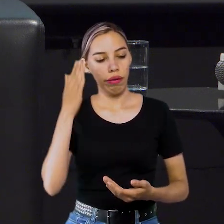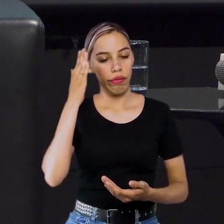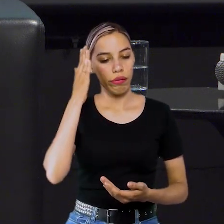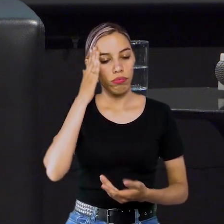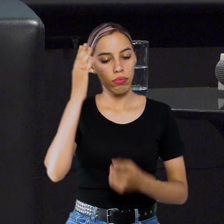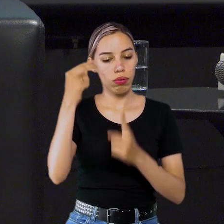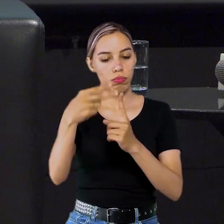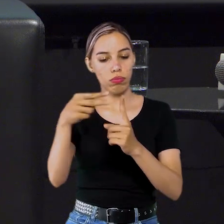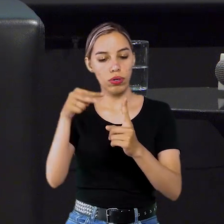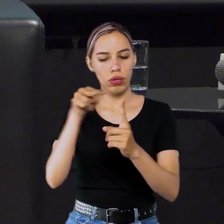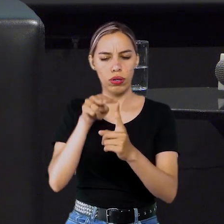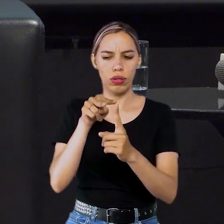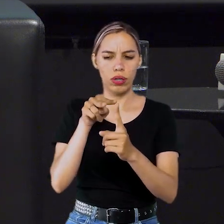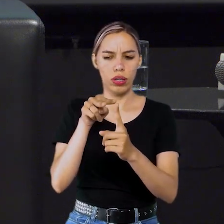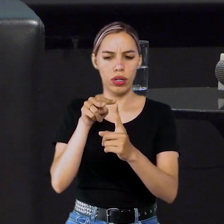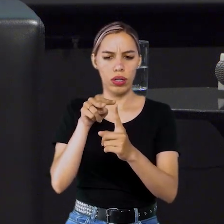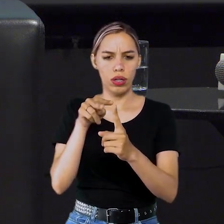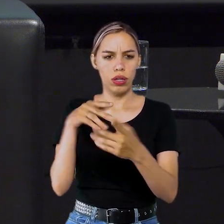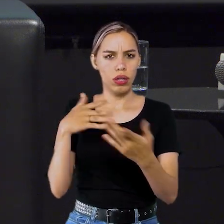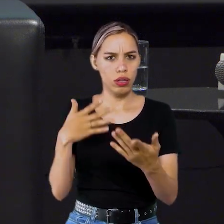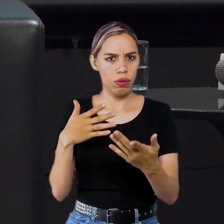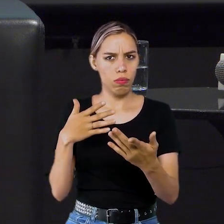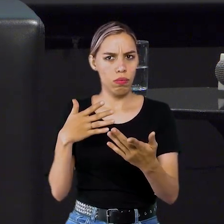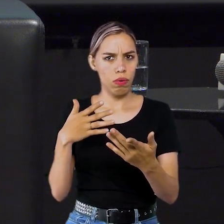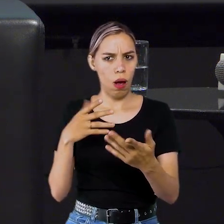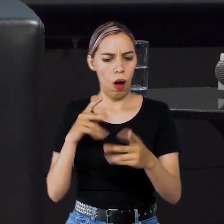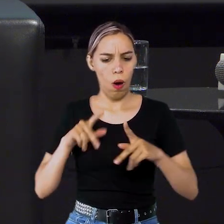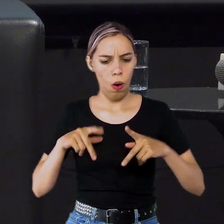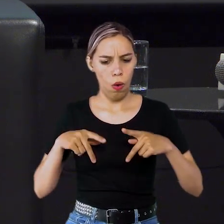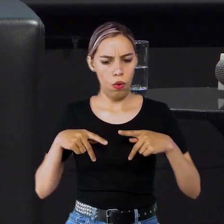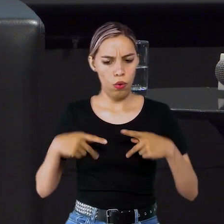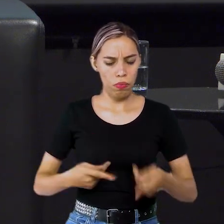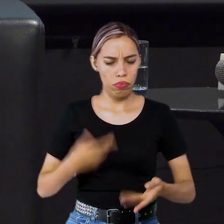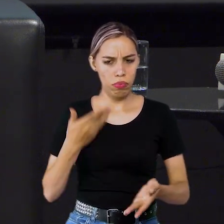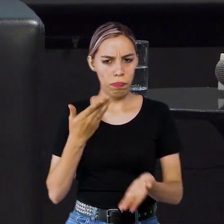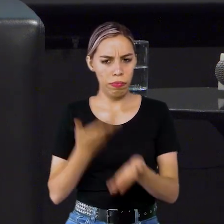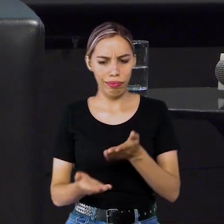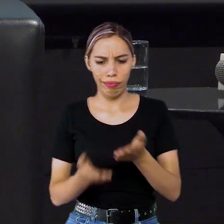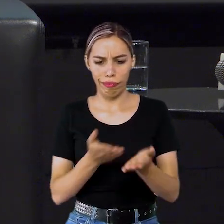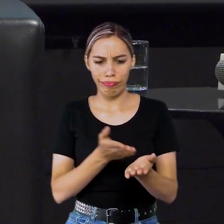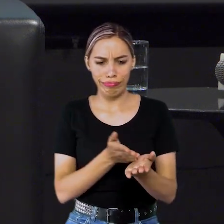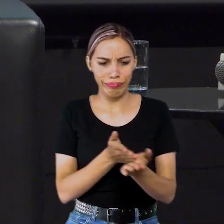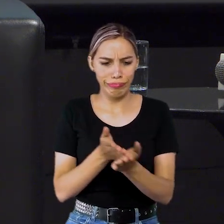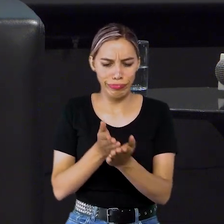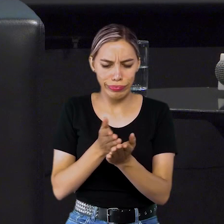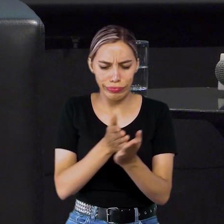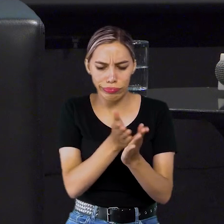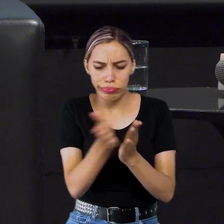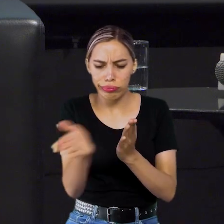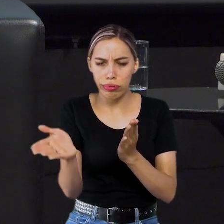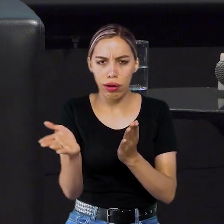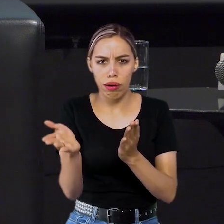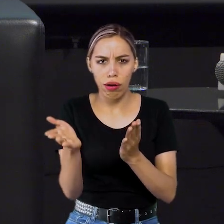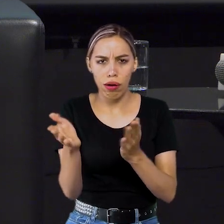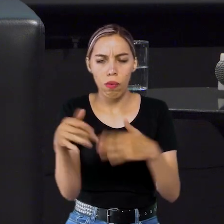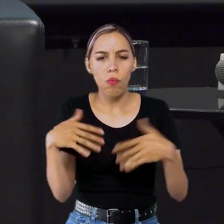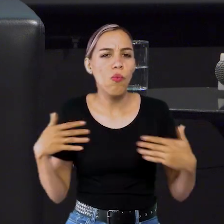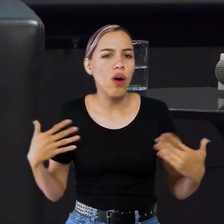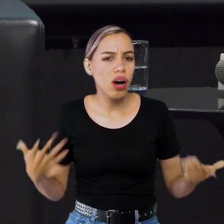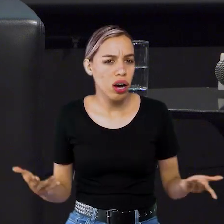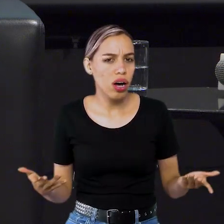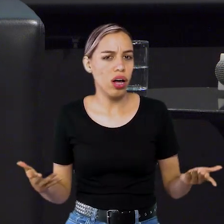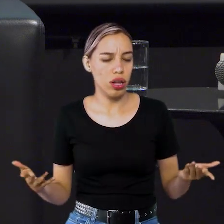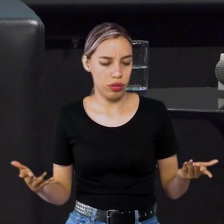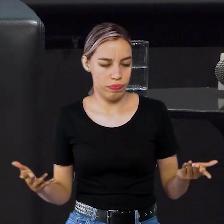foi que essa humanidade perdeu o fio da meada. Porque o que eu vejo é isso, todo esse descompasso que hoje